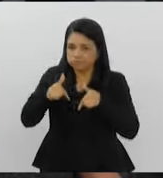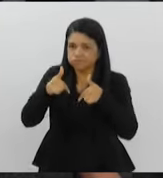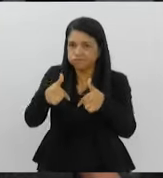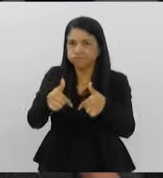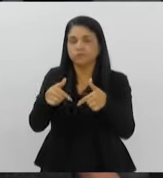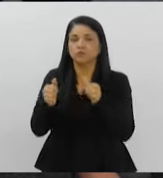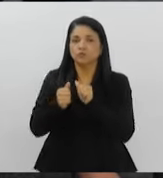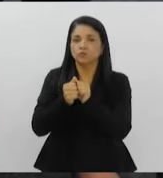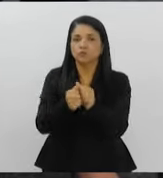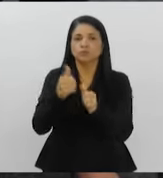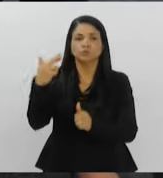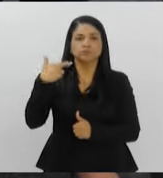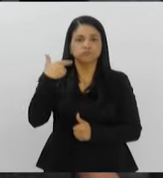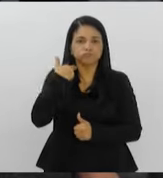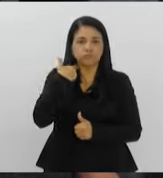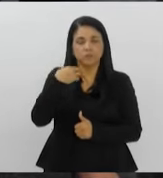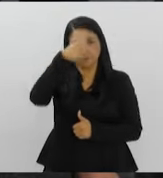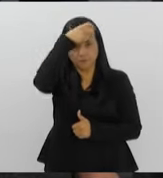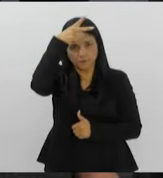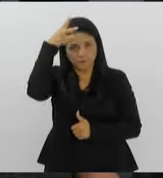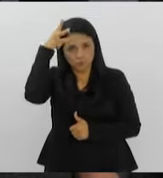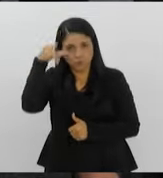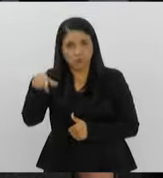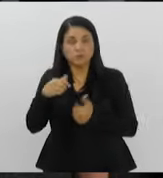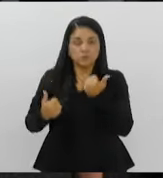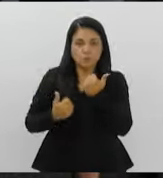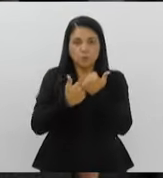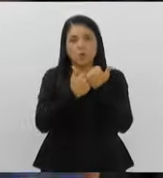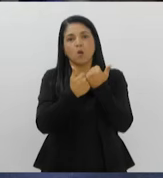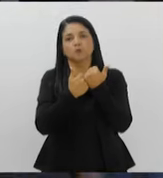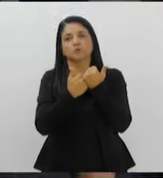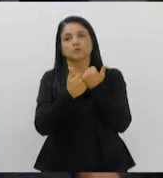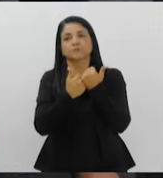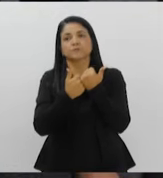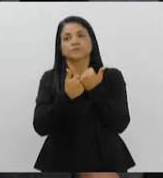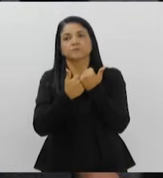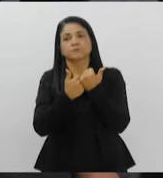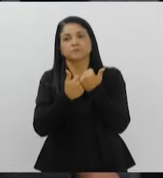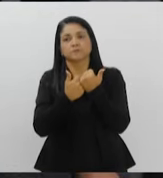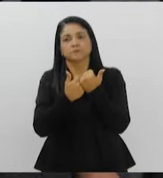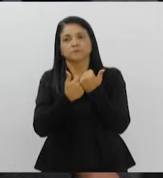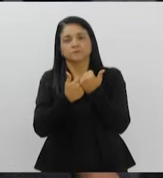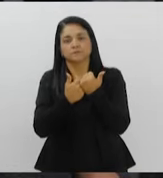essas procuradoras municipais, dando suporte e trabalhar